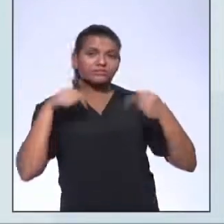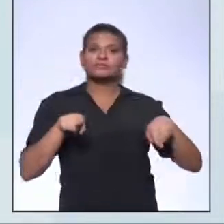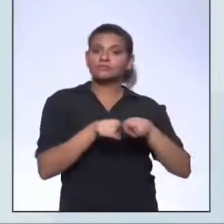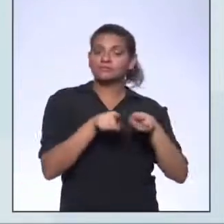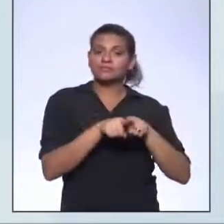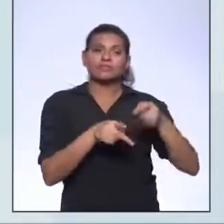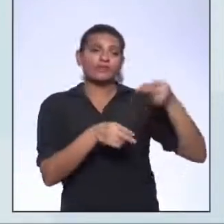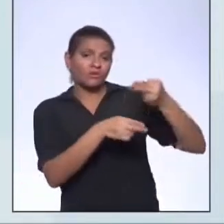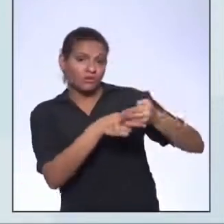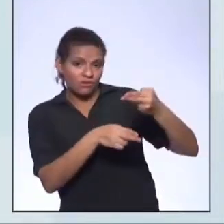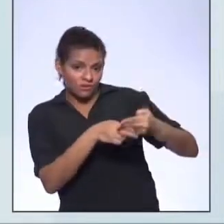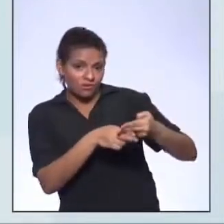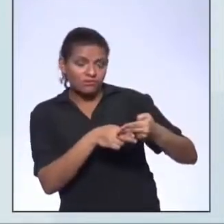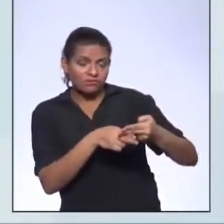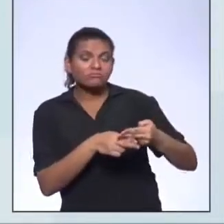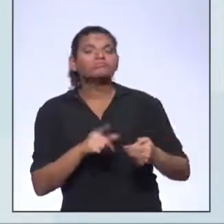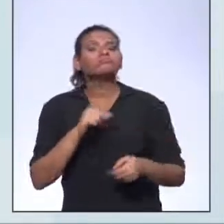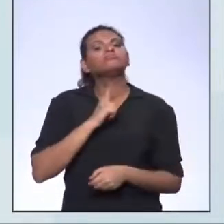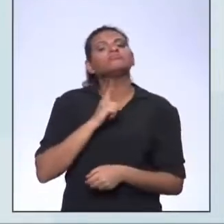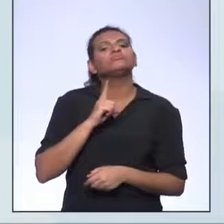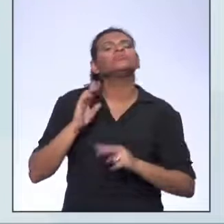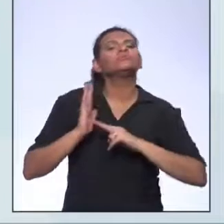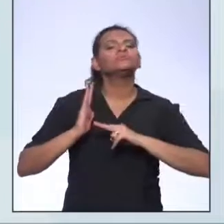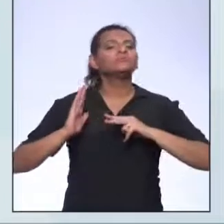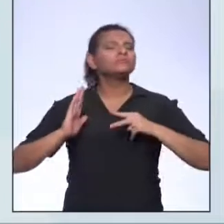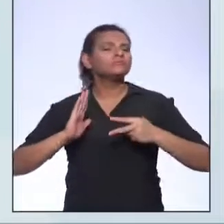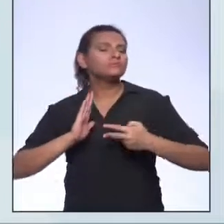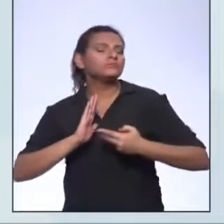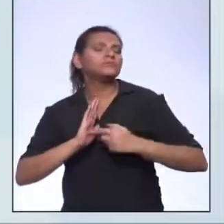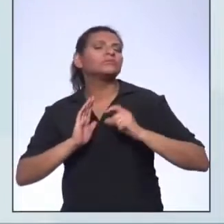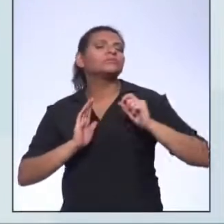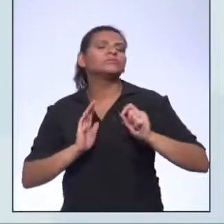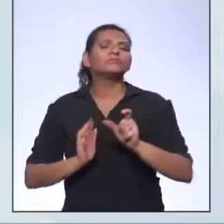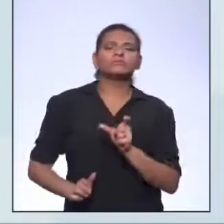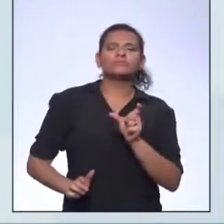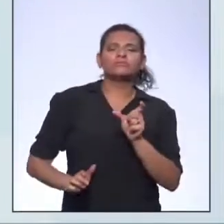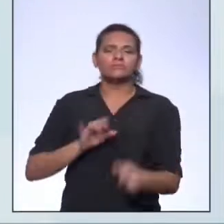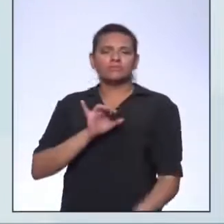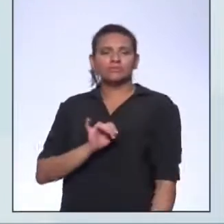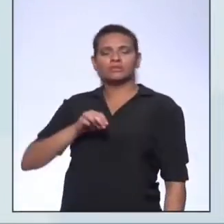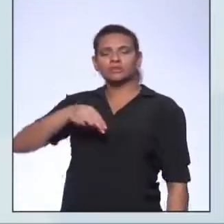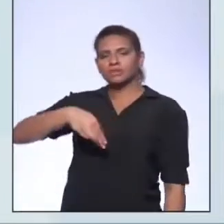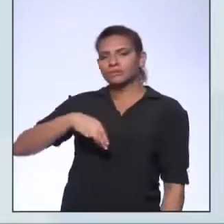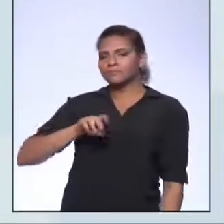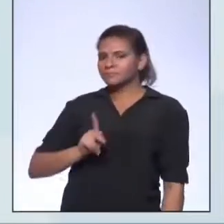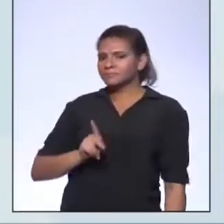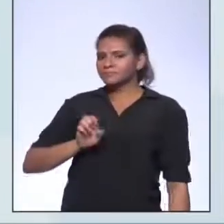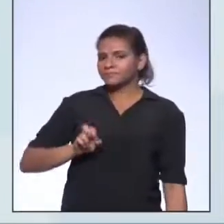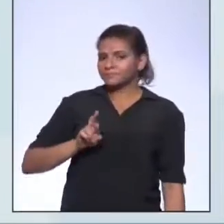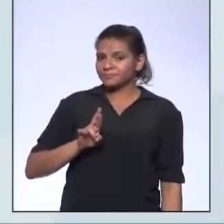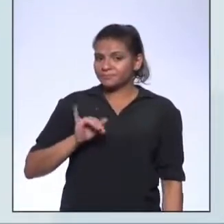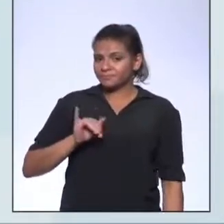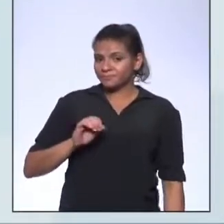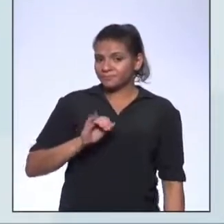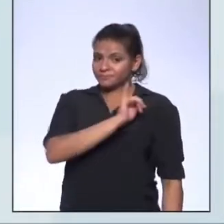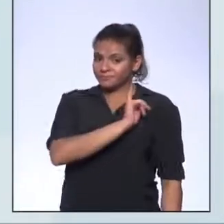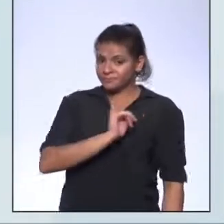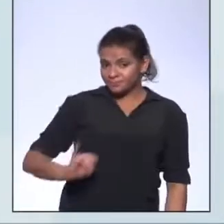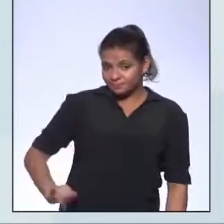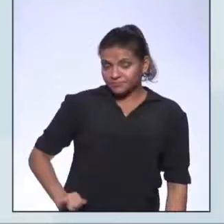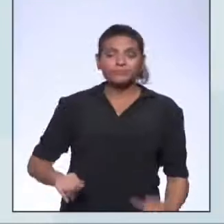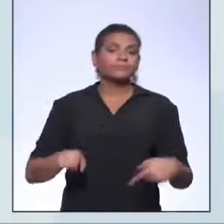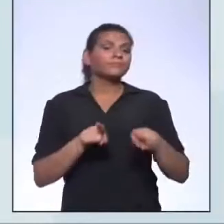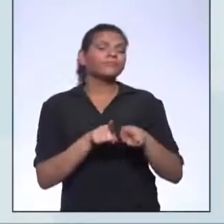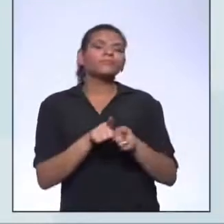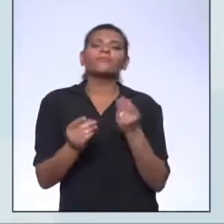e romana. Significado do conceito de império e as lógicas de conquista, conflito e